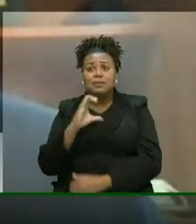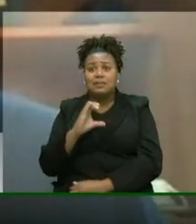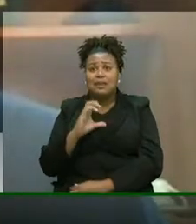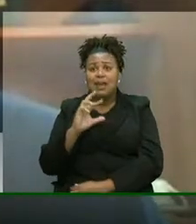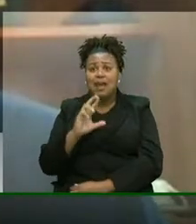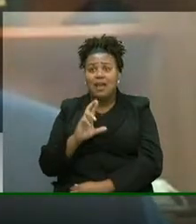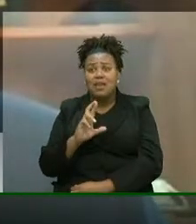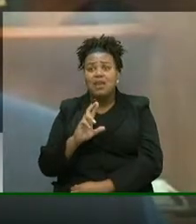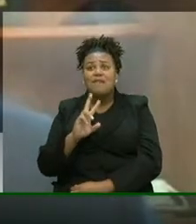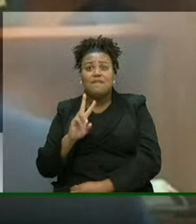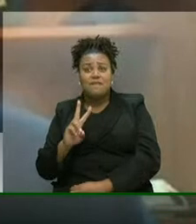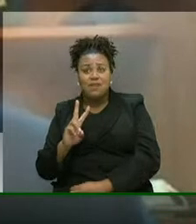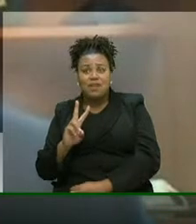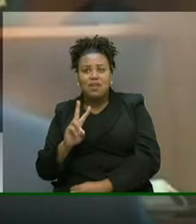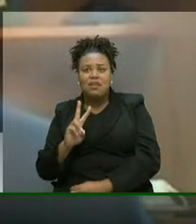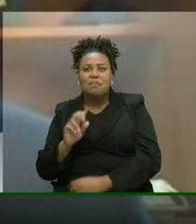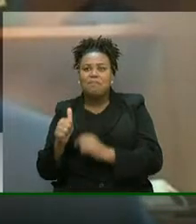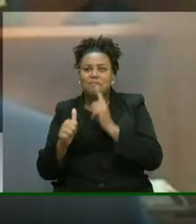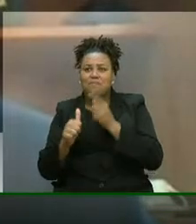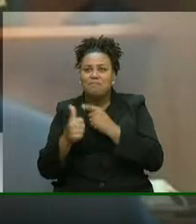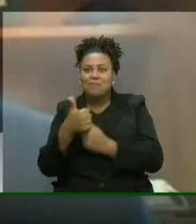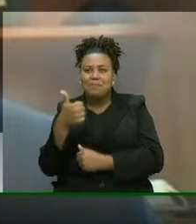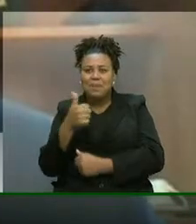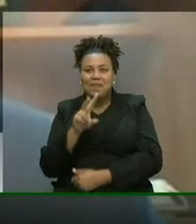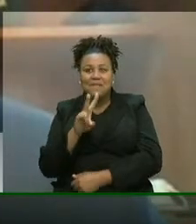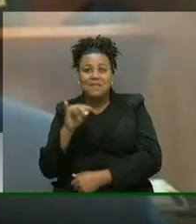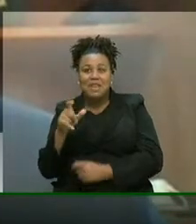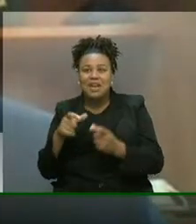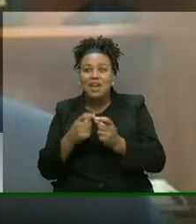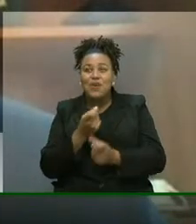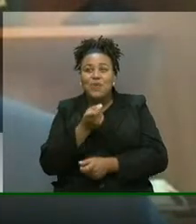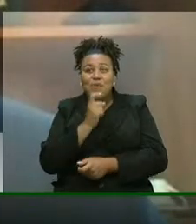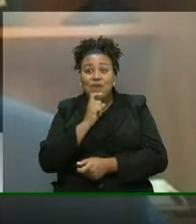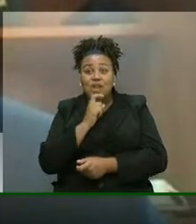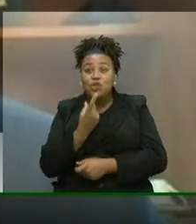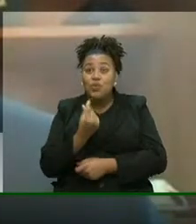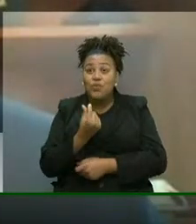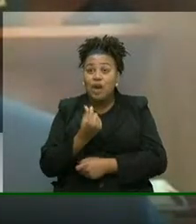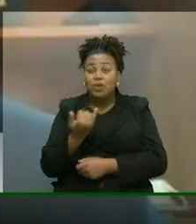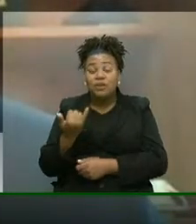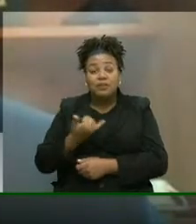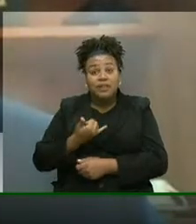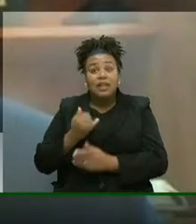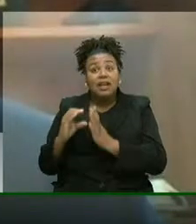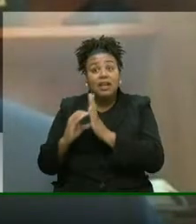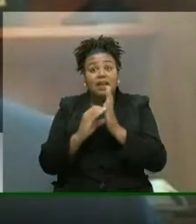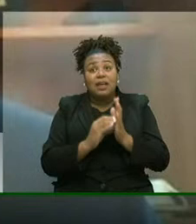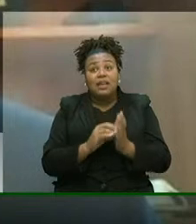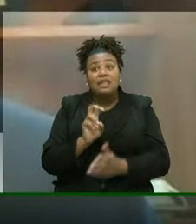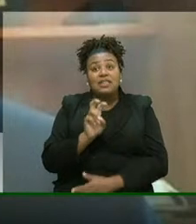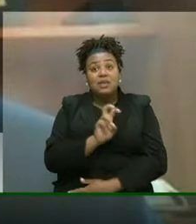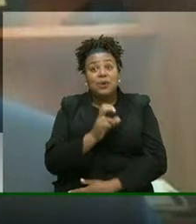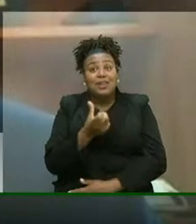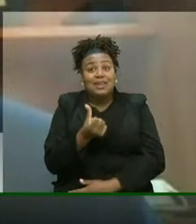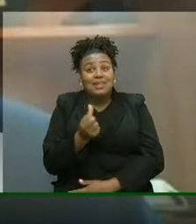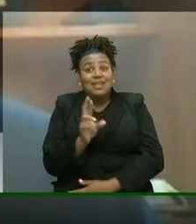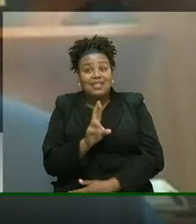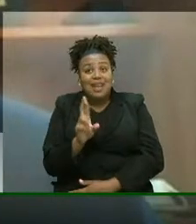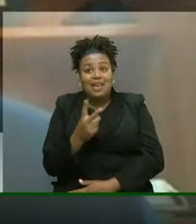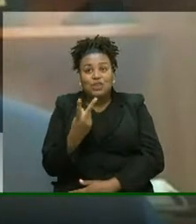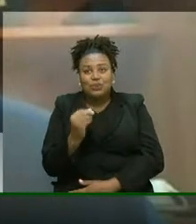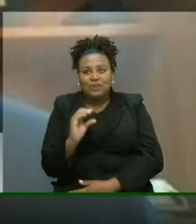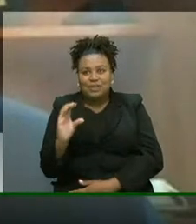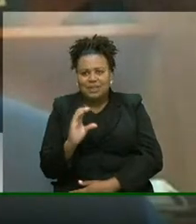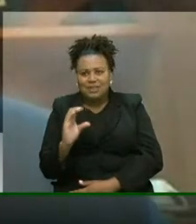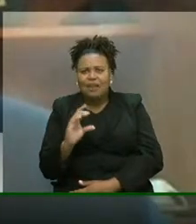CRLV Primeira Via, né, o verdinho, aquele que deu todo o debate, o custo dele informado pelo Detran para nós foi de